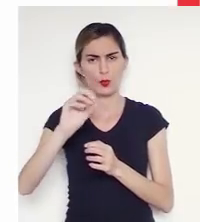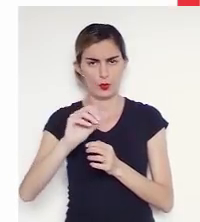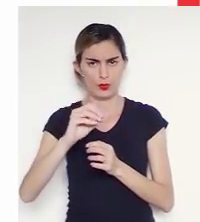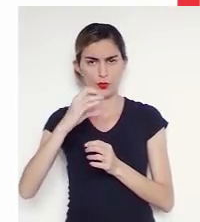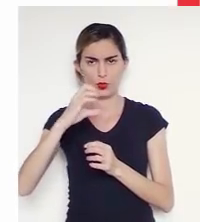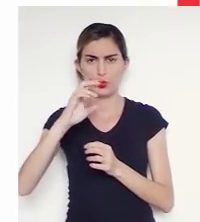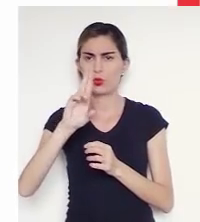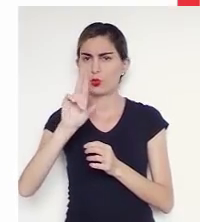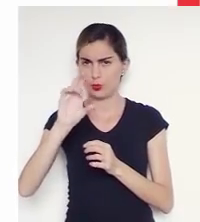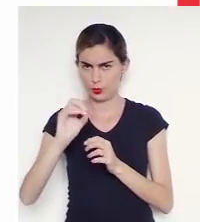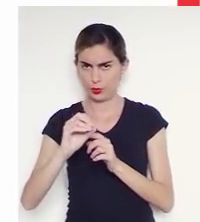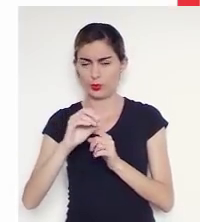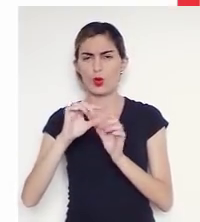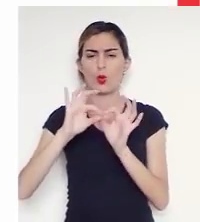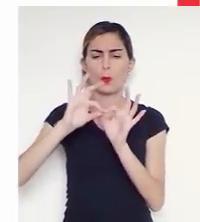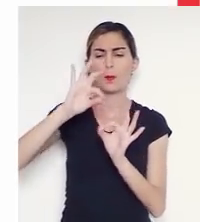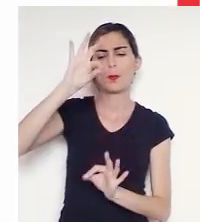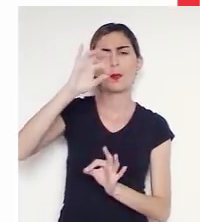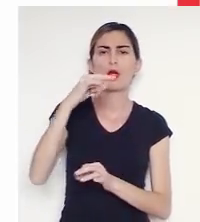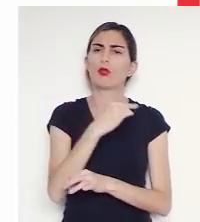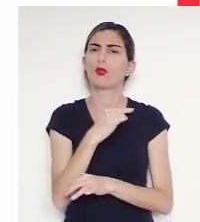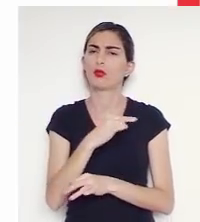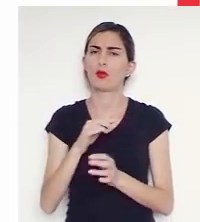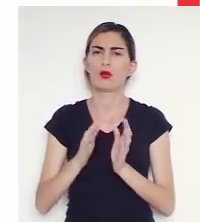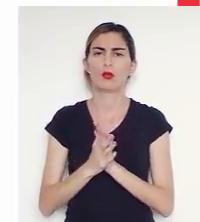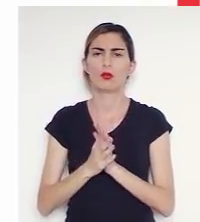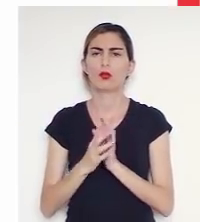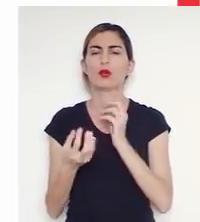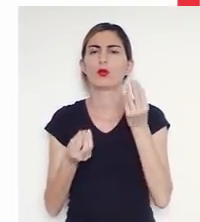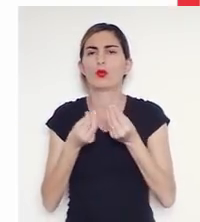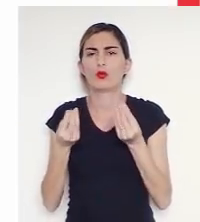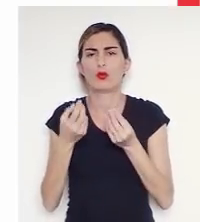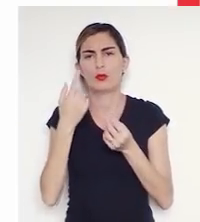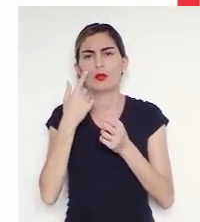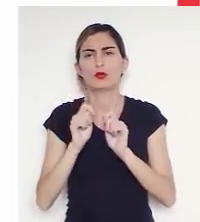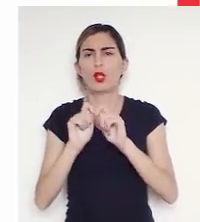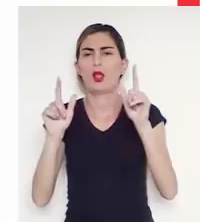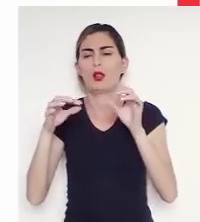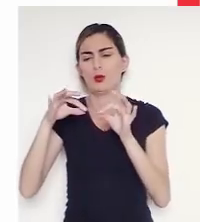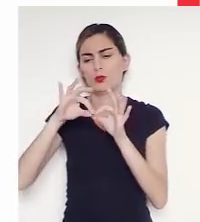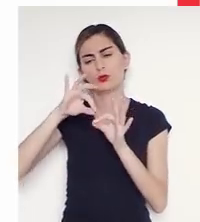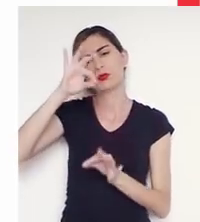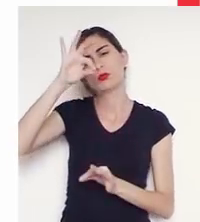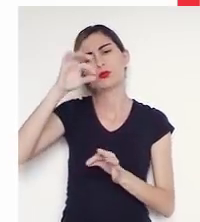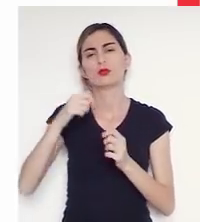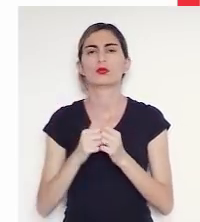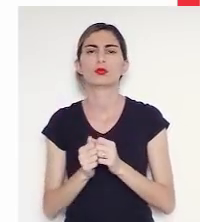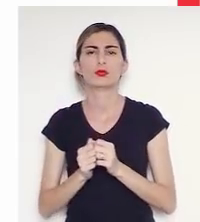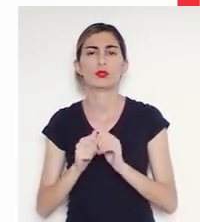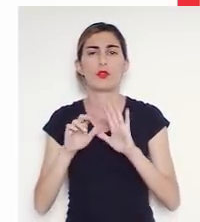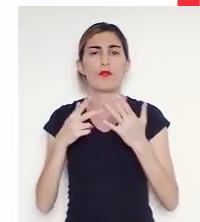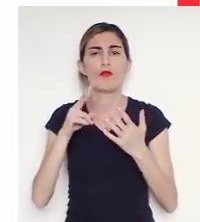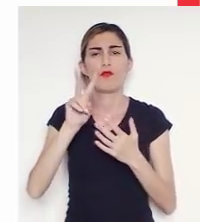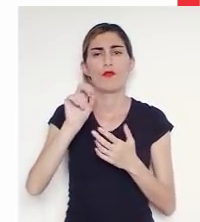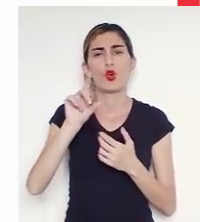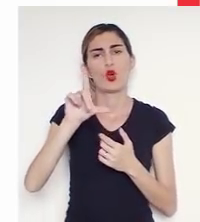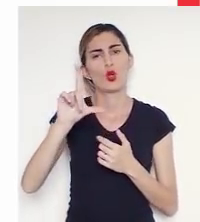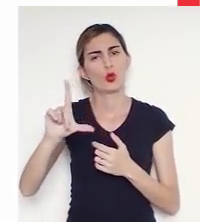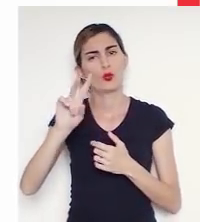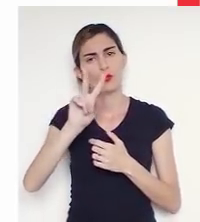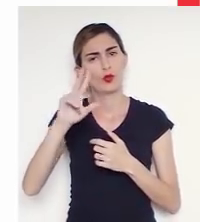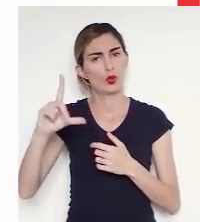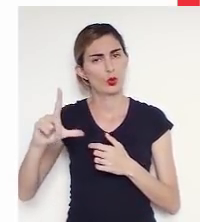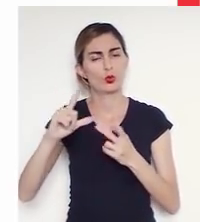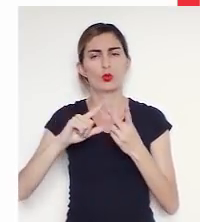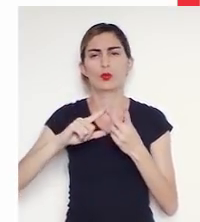um cubo. E o metro cúbico, aí como aparece na sua tela, para medir então volumes